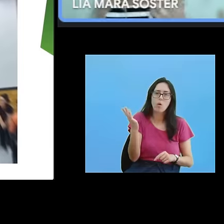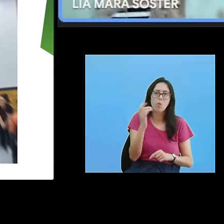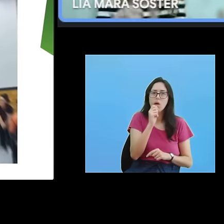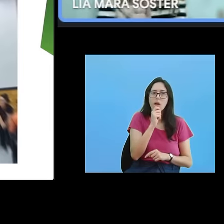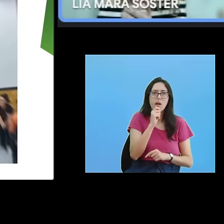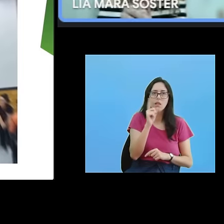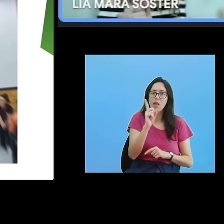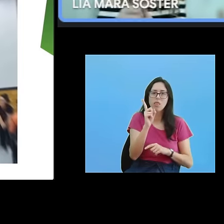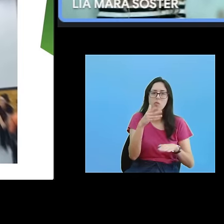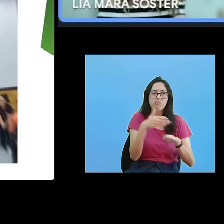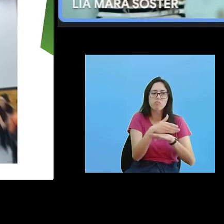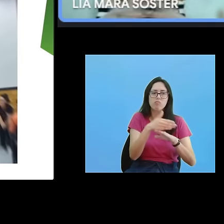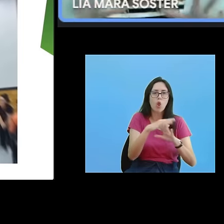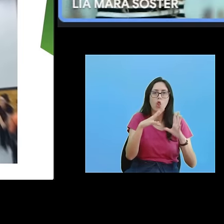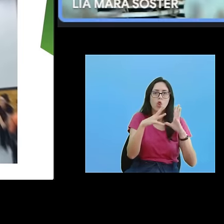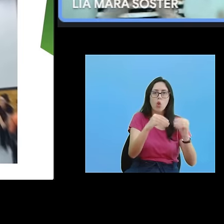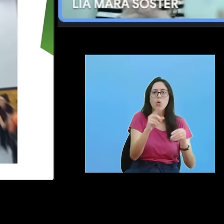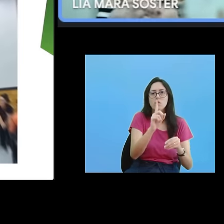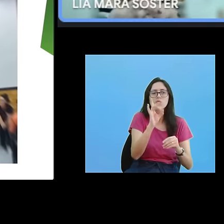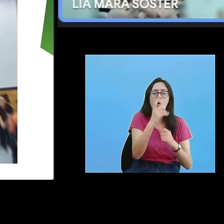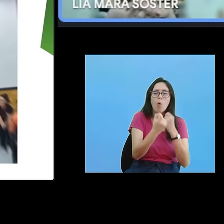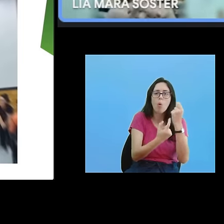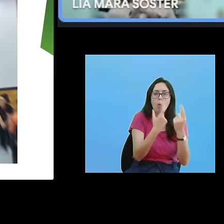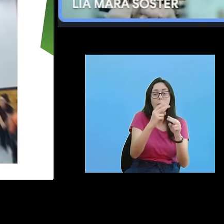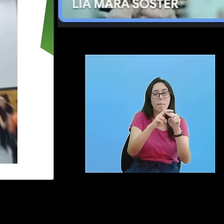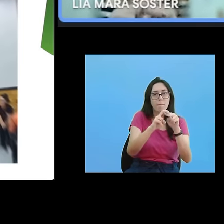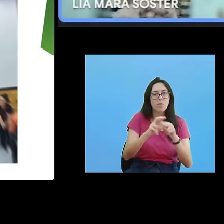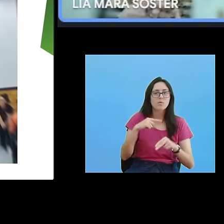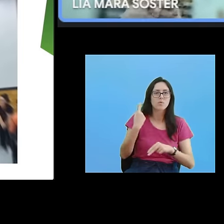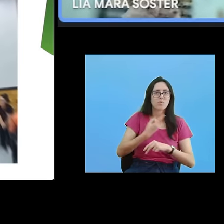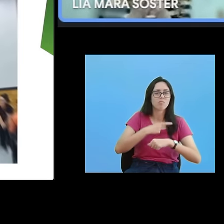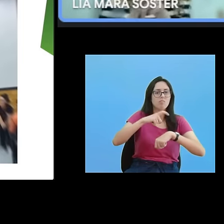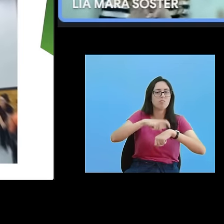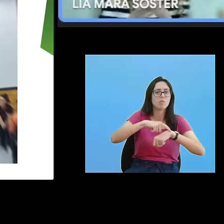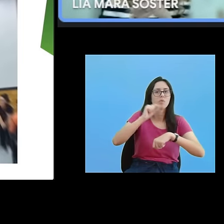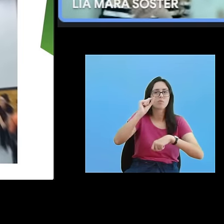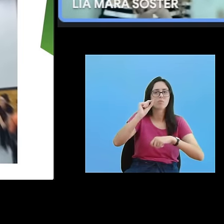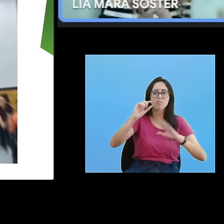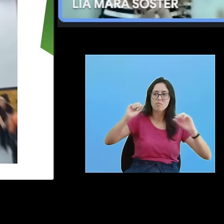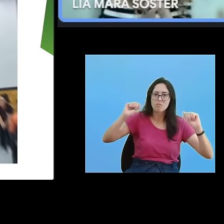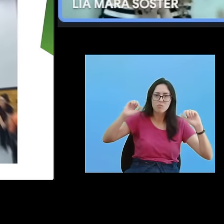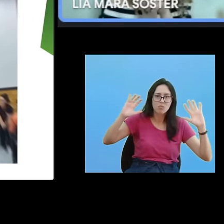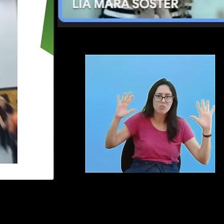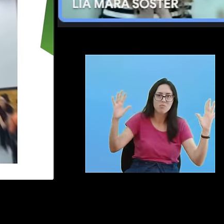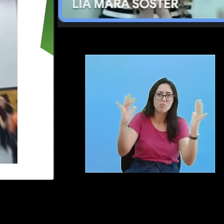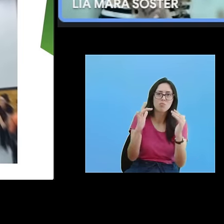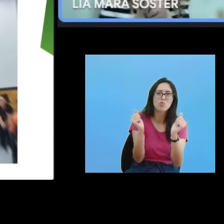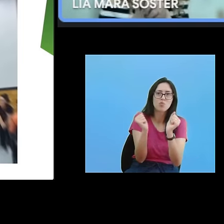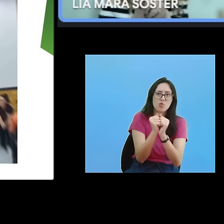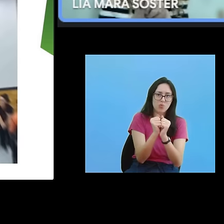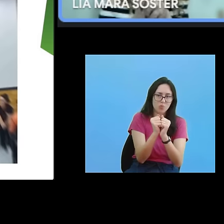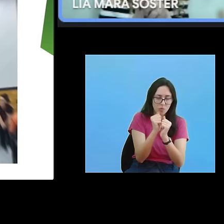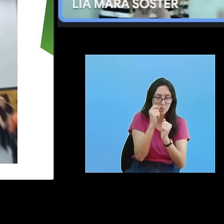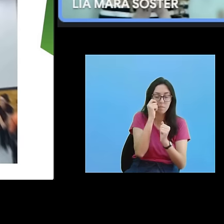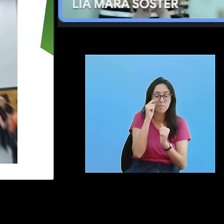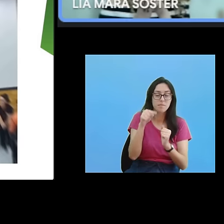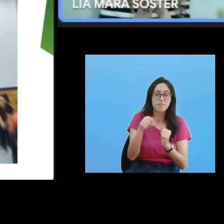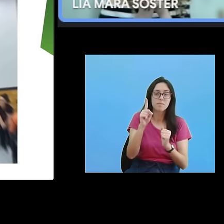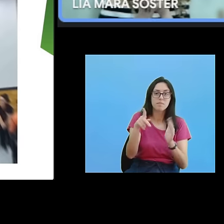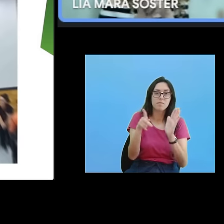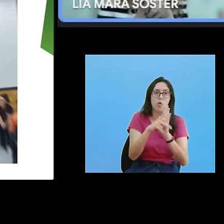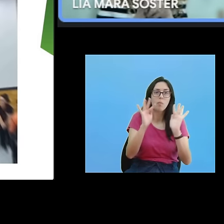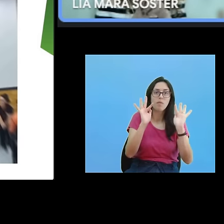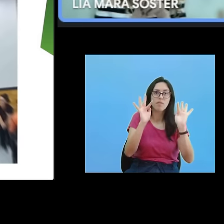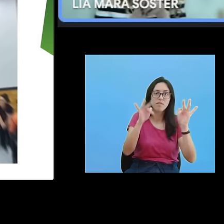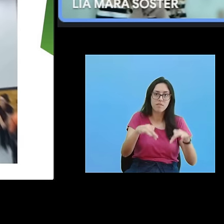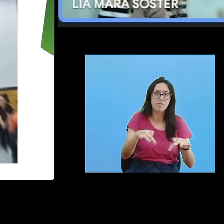todas, apenas algumas, então a gente faz um momento para reunir todos. Esse encontro de encerramento, por exemplo, ele aconteceu com